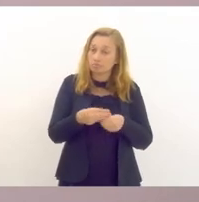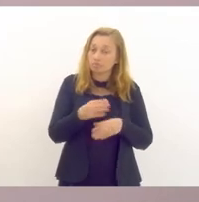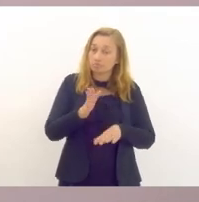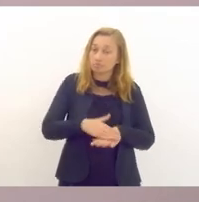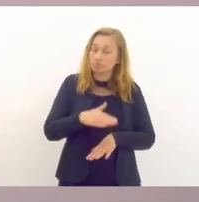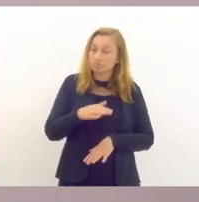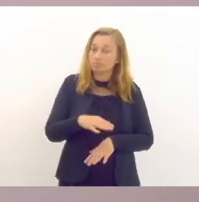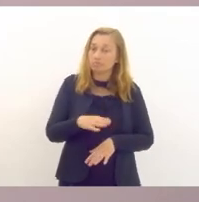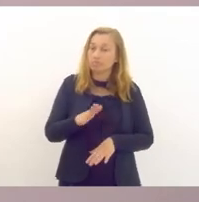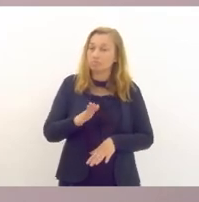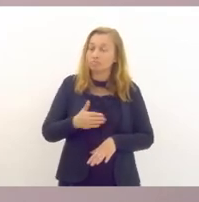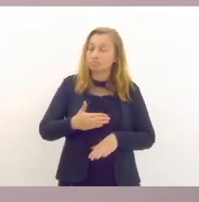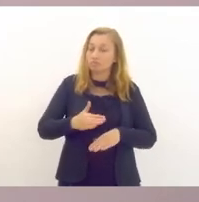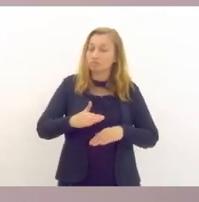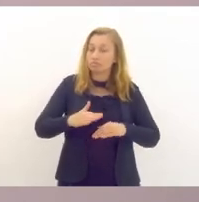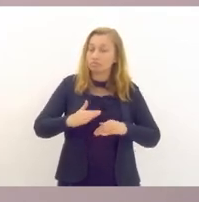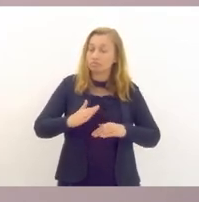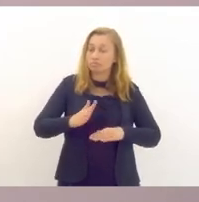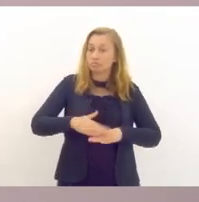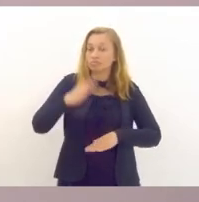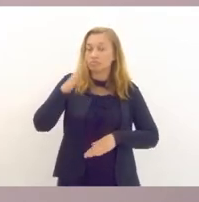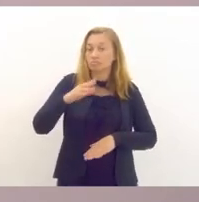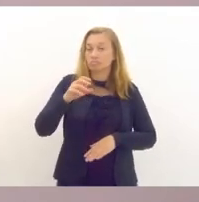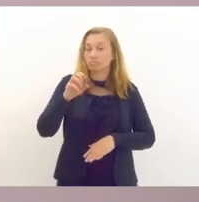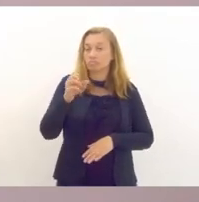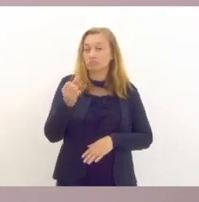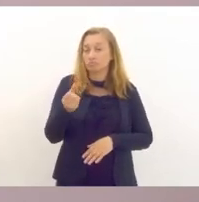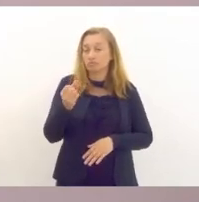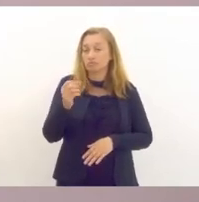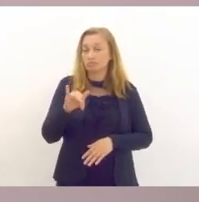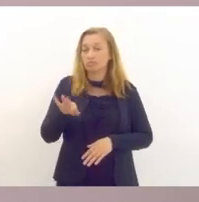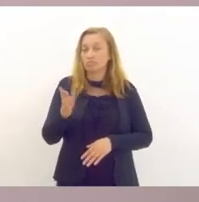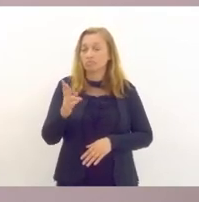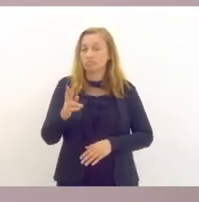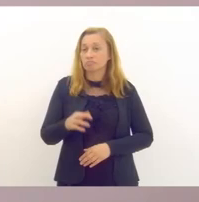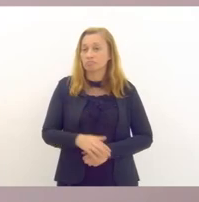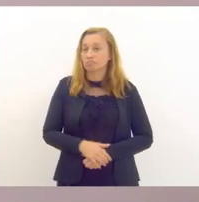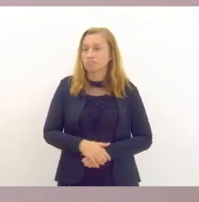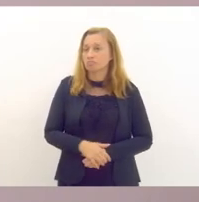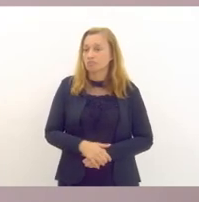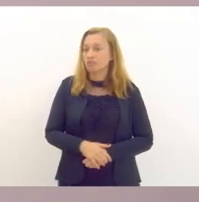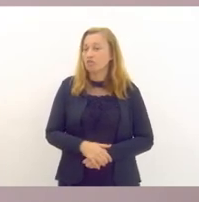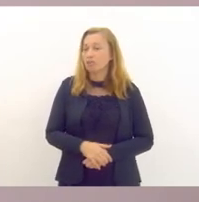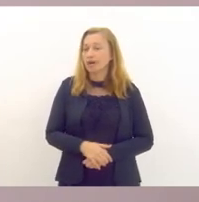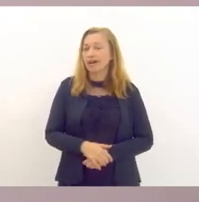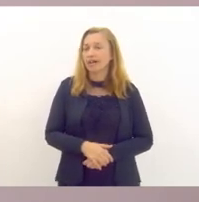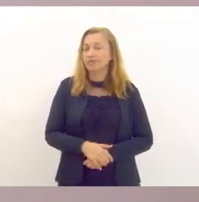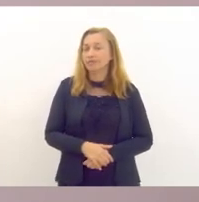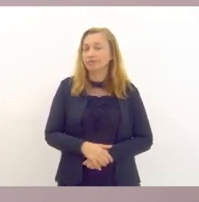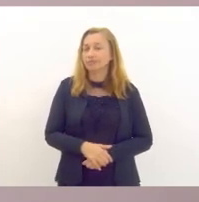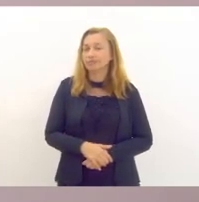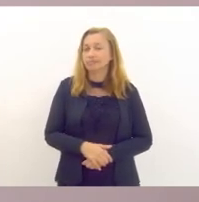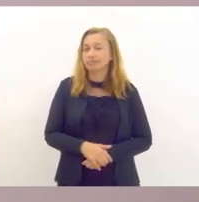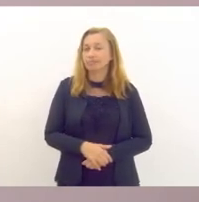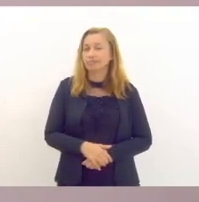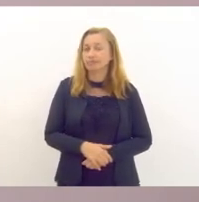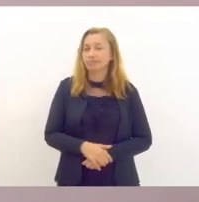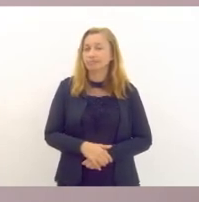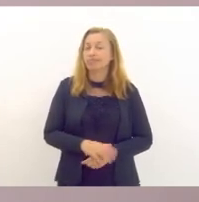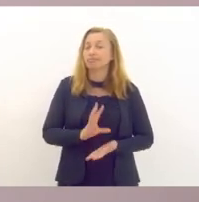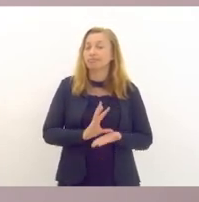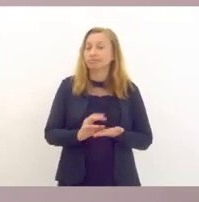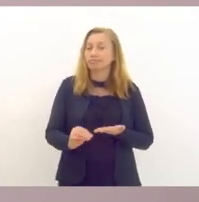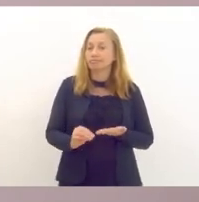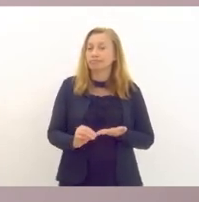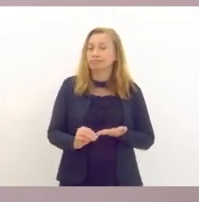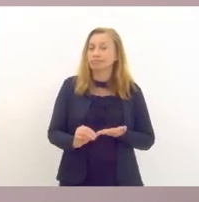receita que pode passar de 100 bilhões de reais então é de novo tá na